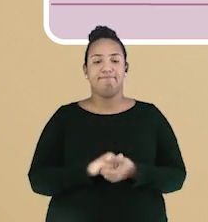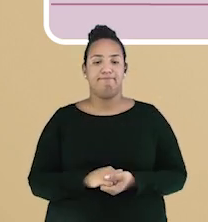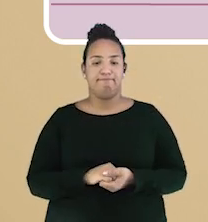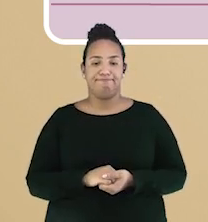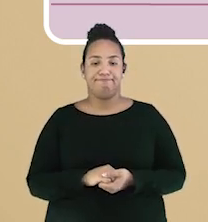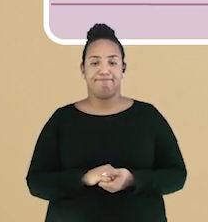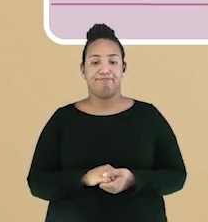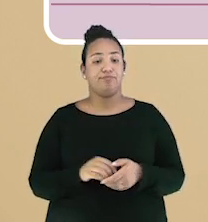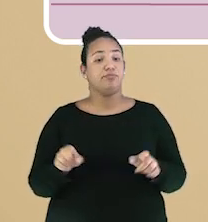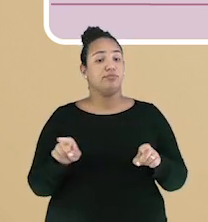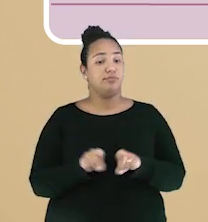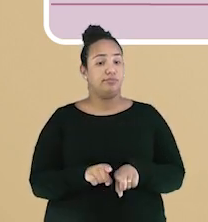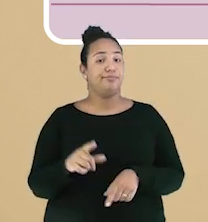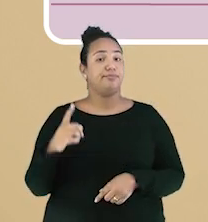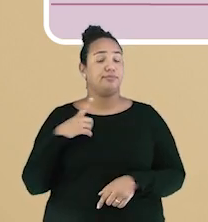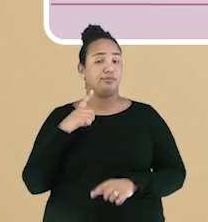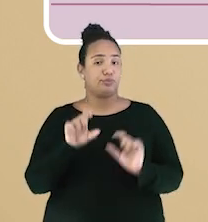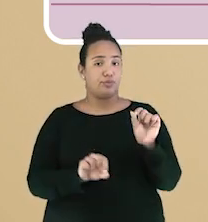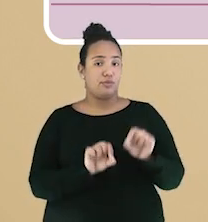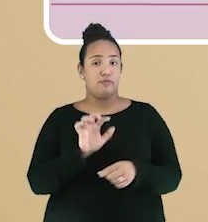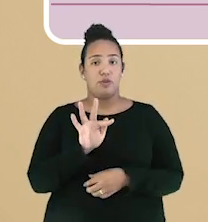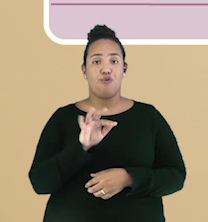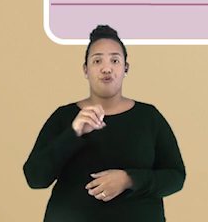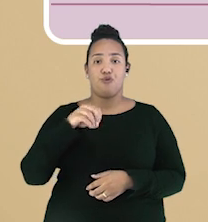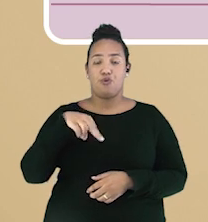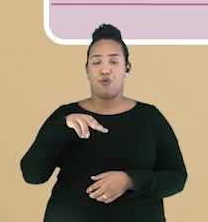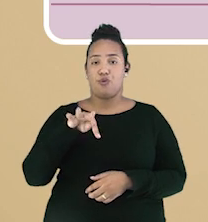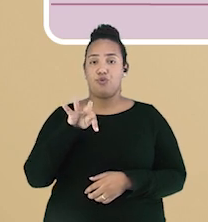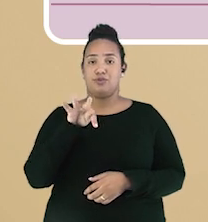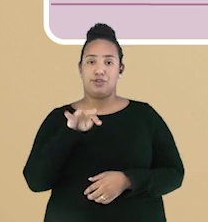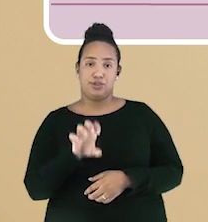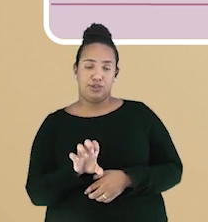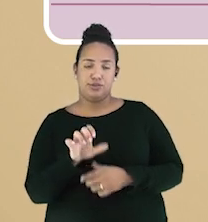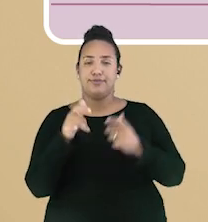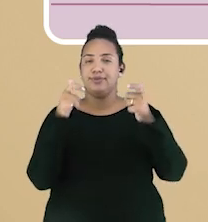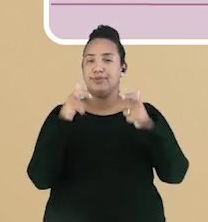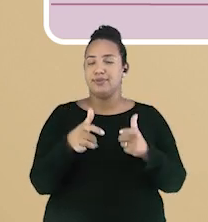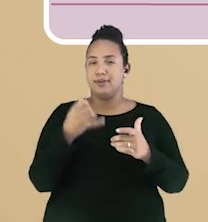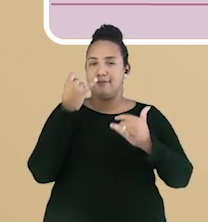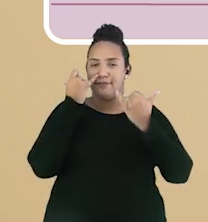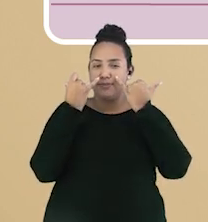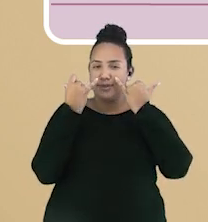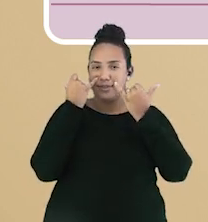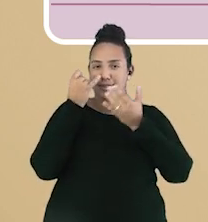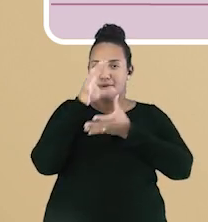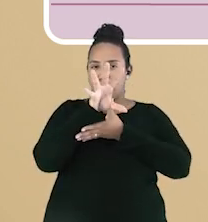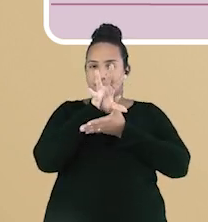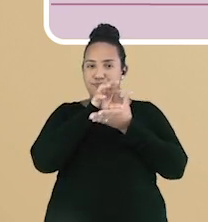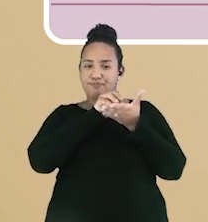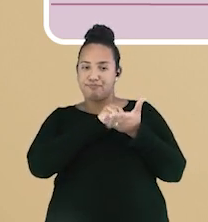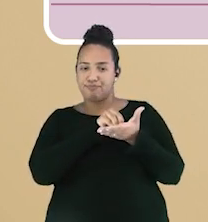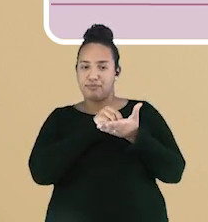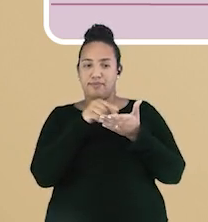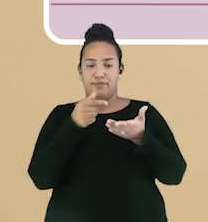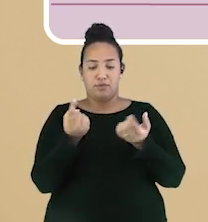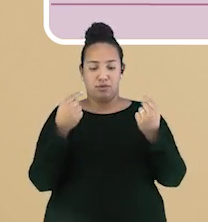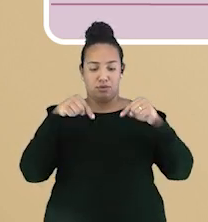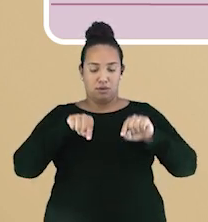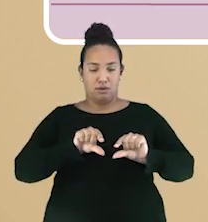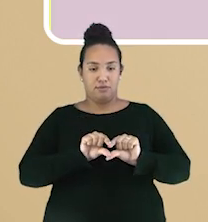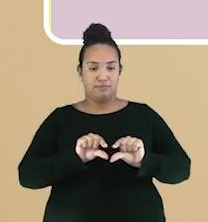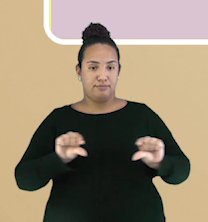a fonte, que é o local onde foram retirados os dados. Ficam localizados embaixo do